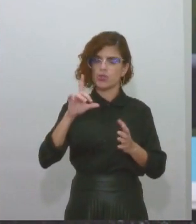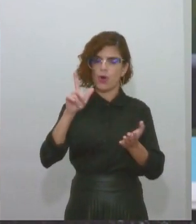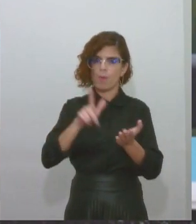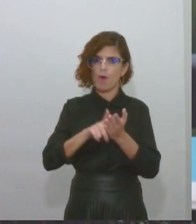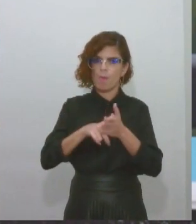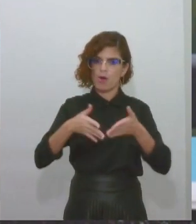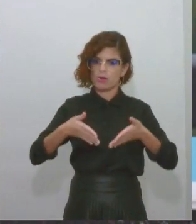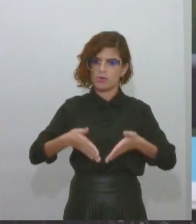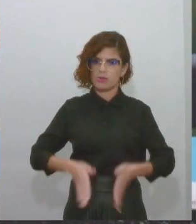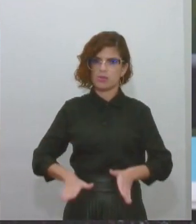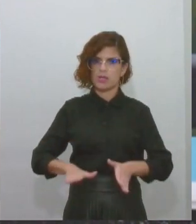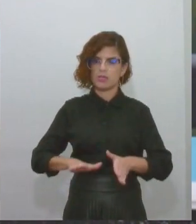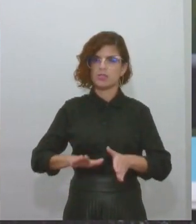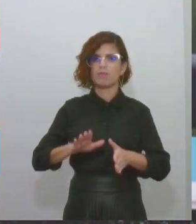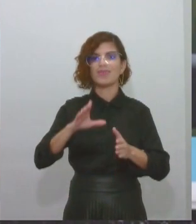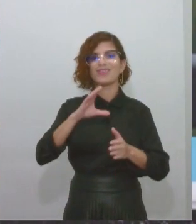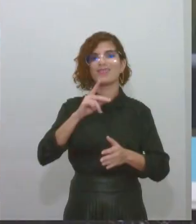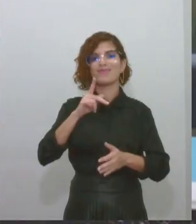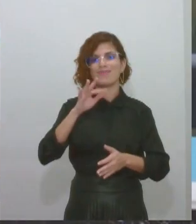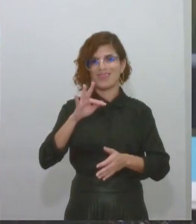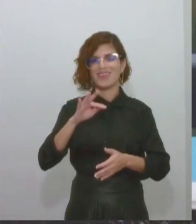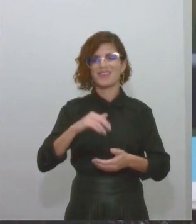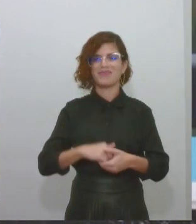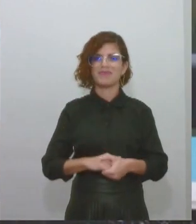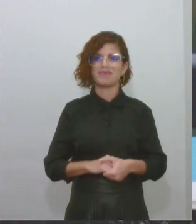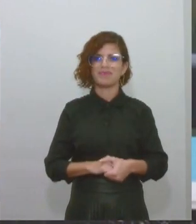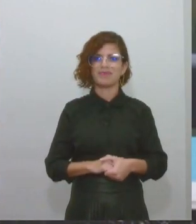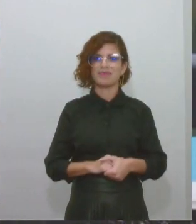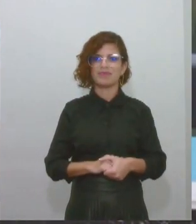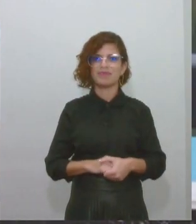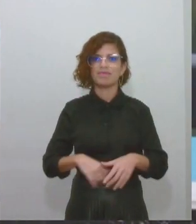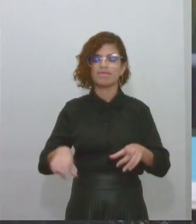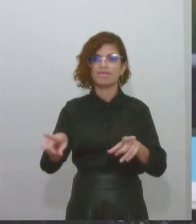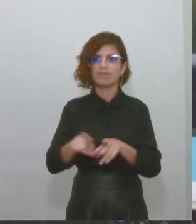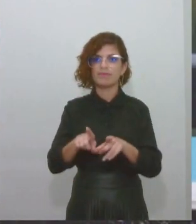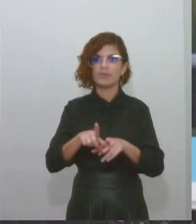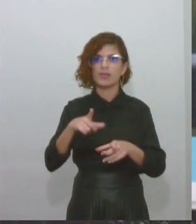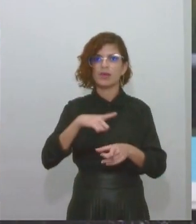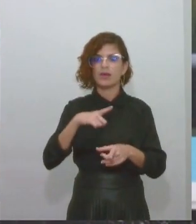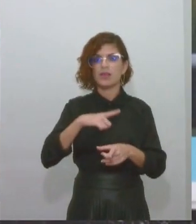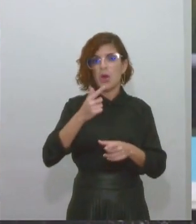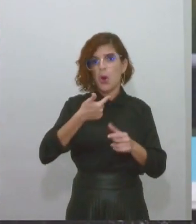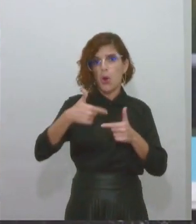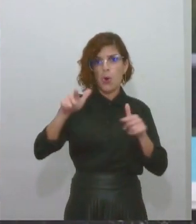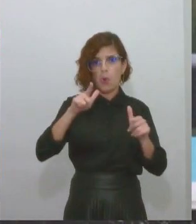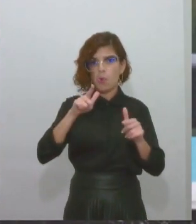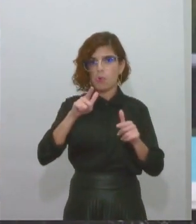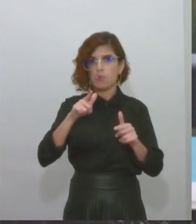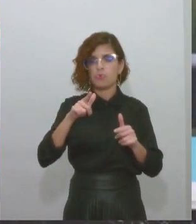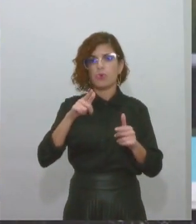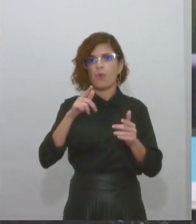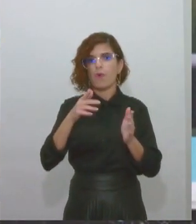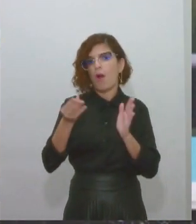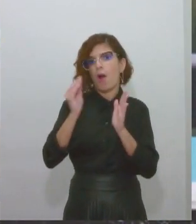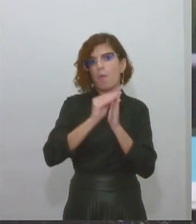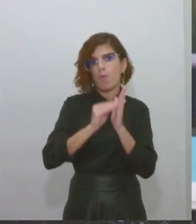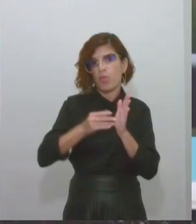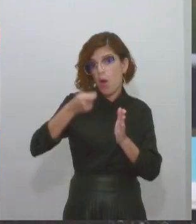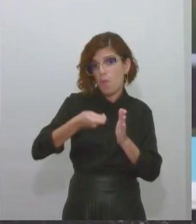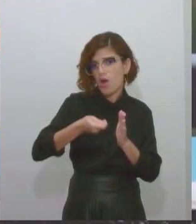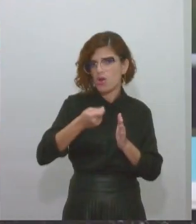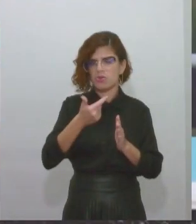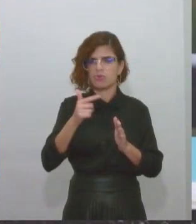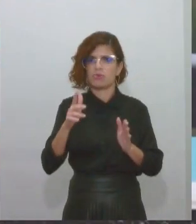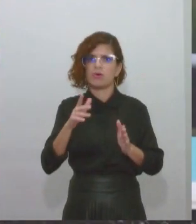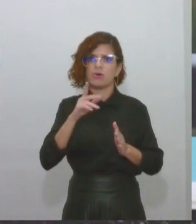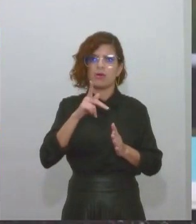o CPF. Temos também os dados opcionais, que é NIS, PIS, título de eleitor, cartão